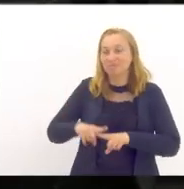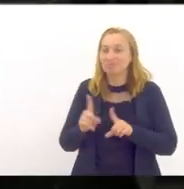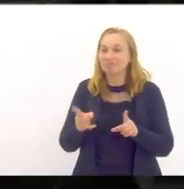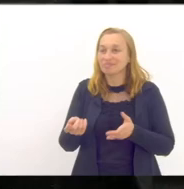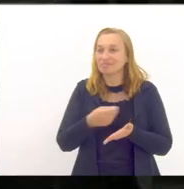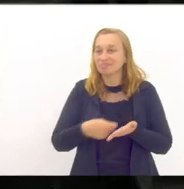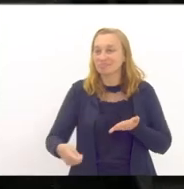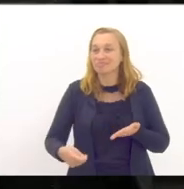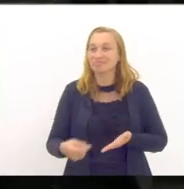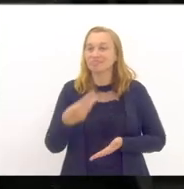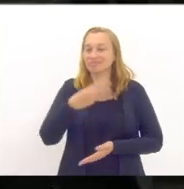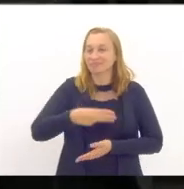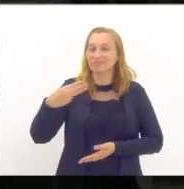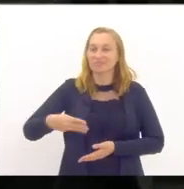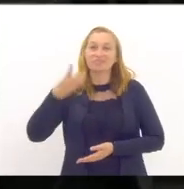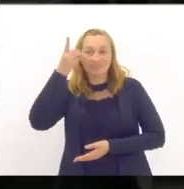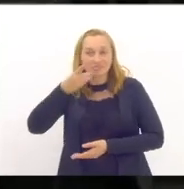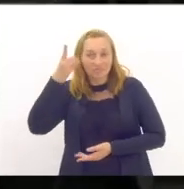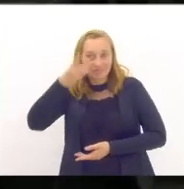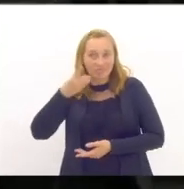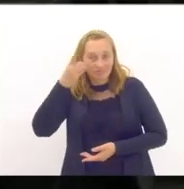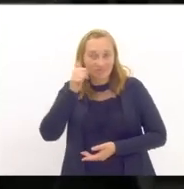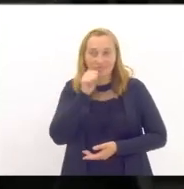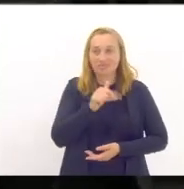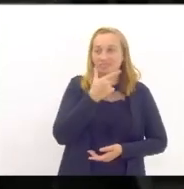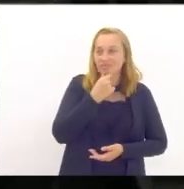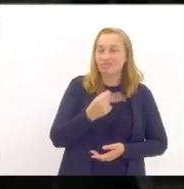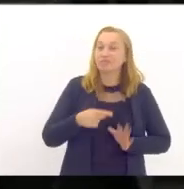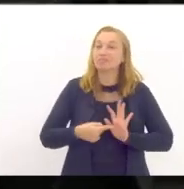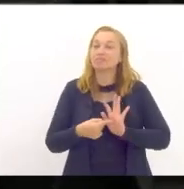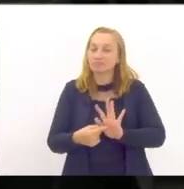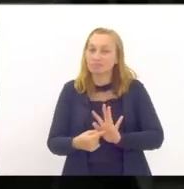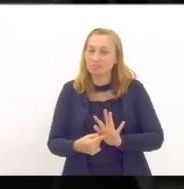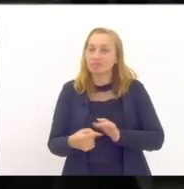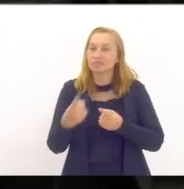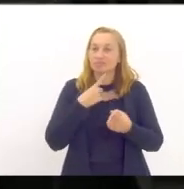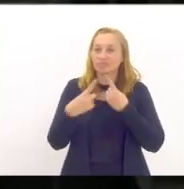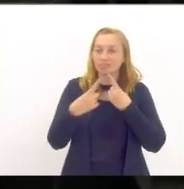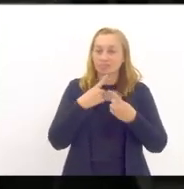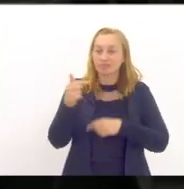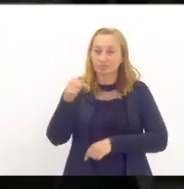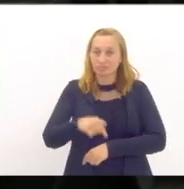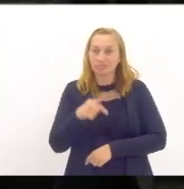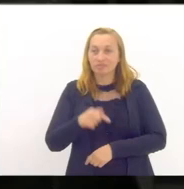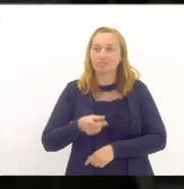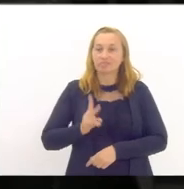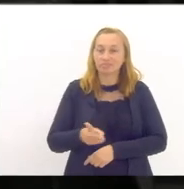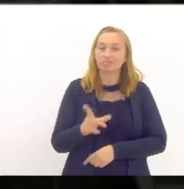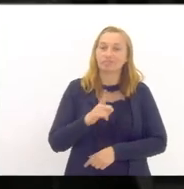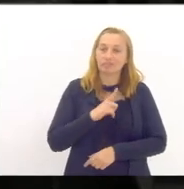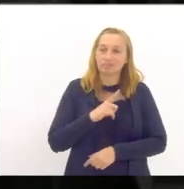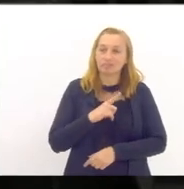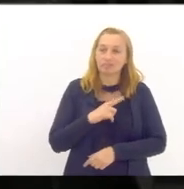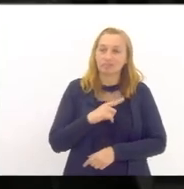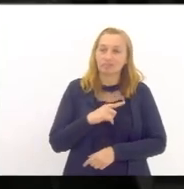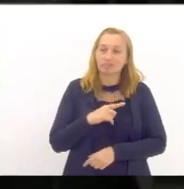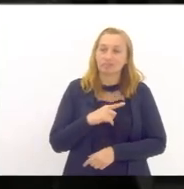de 33 deputados e deputadas provam que o diálogo por aqui sempre existiu,